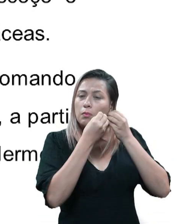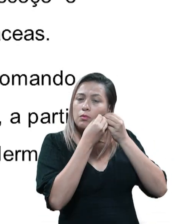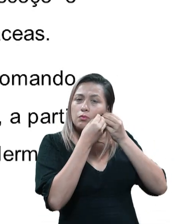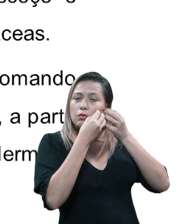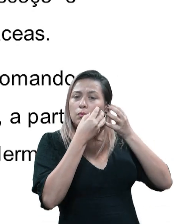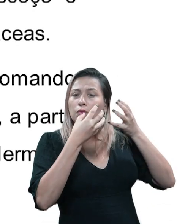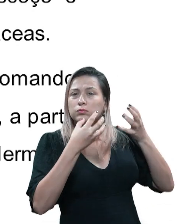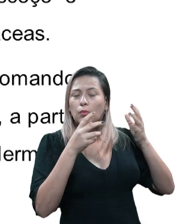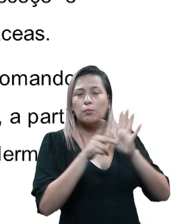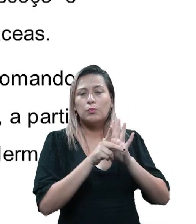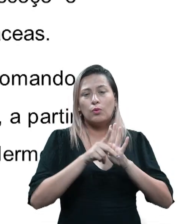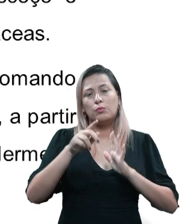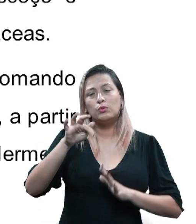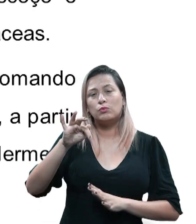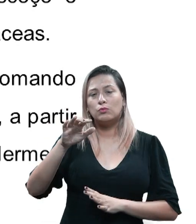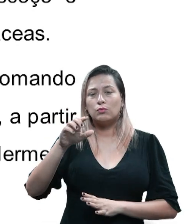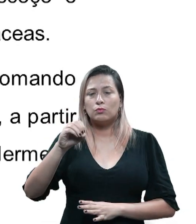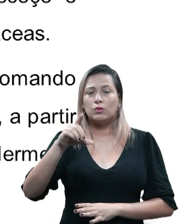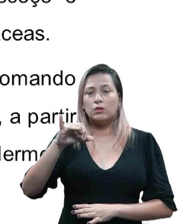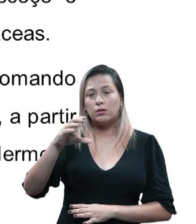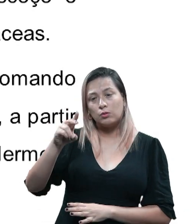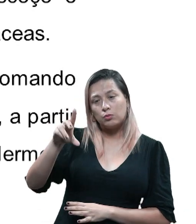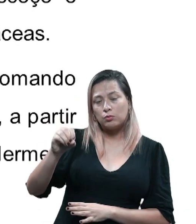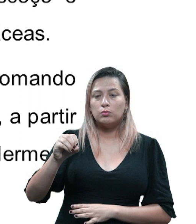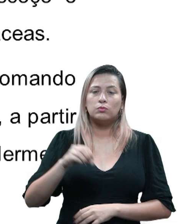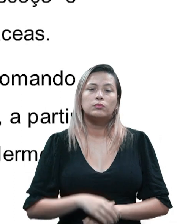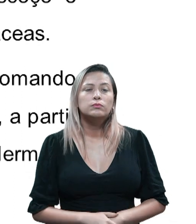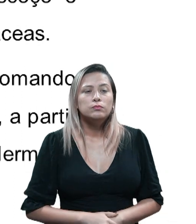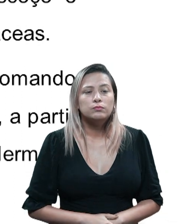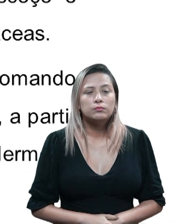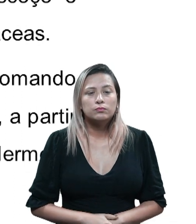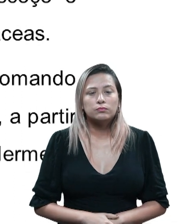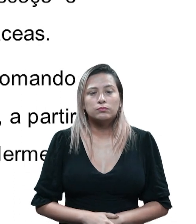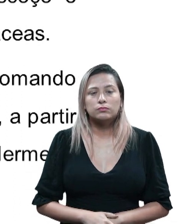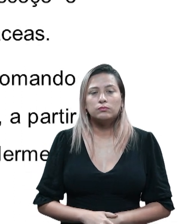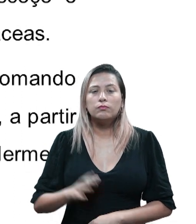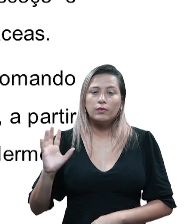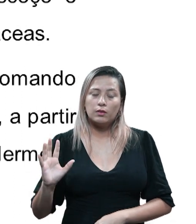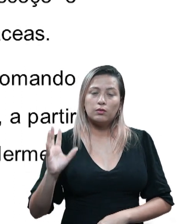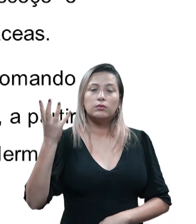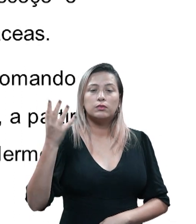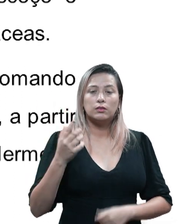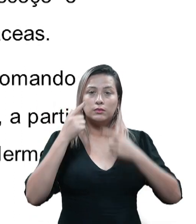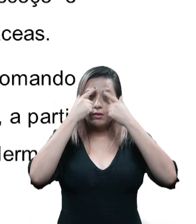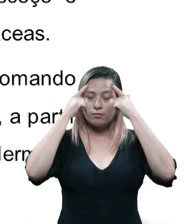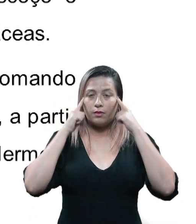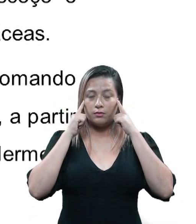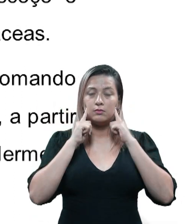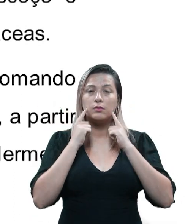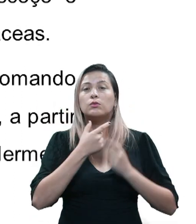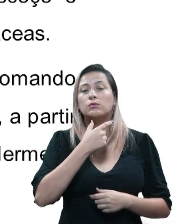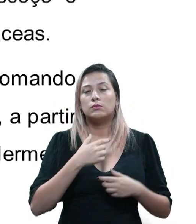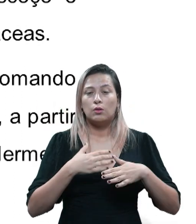inflamação do folículo piloso ou folículo pilosebáceo. Ela ocorre principalmente nas regiões da face,